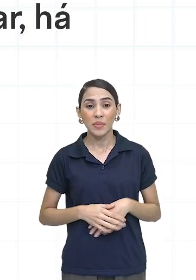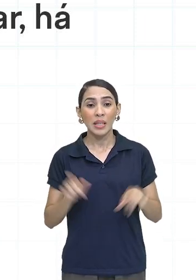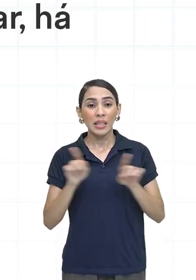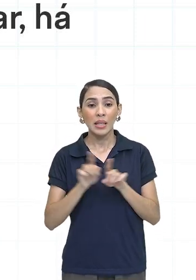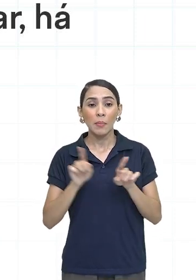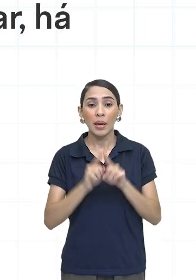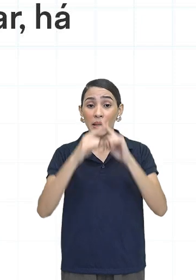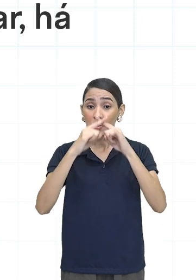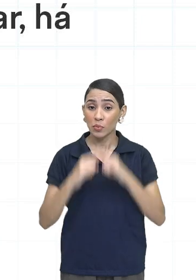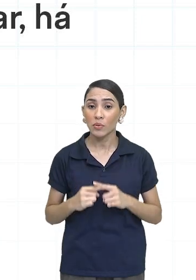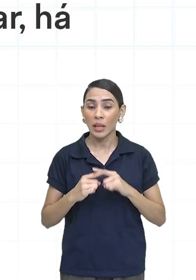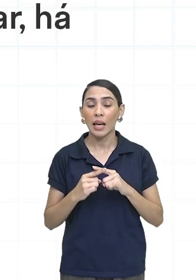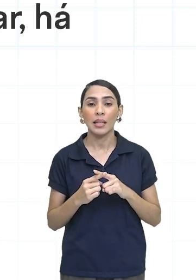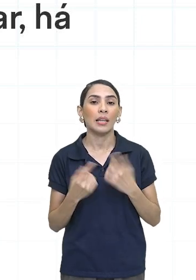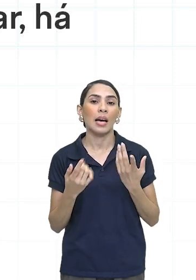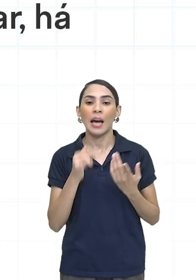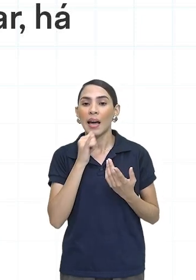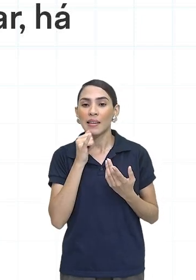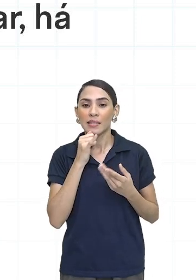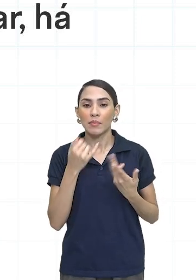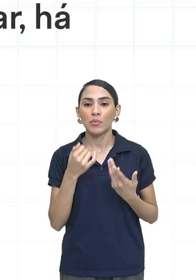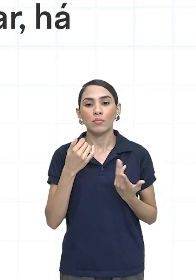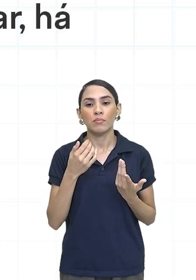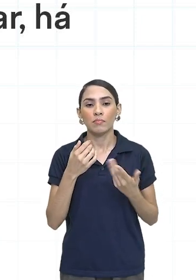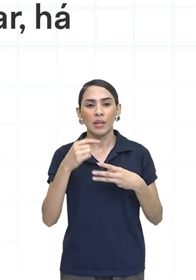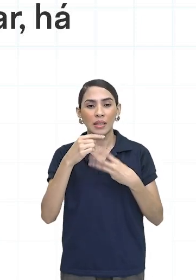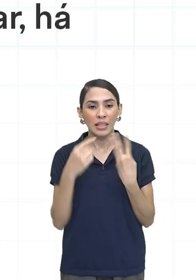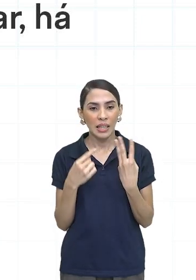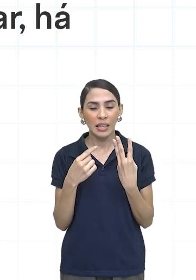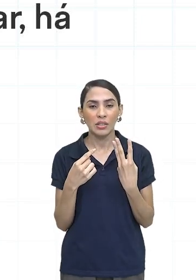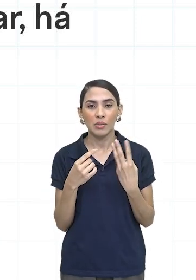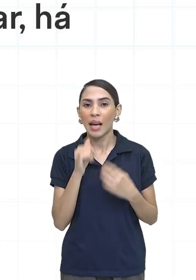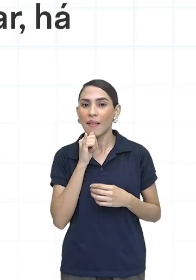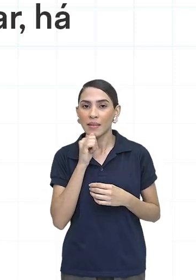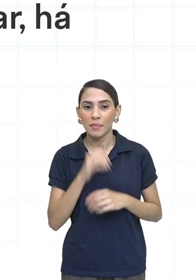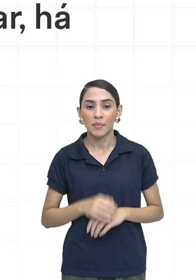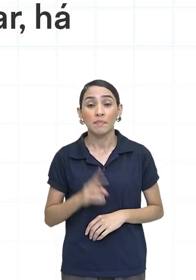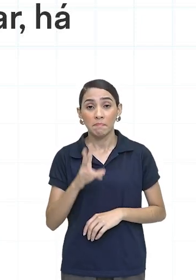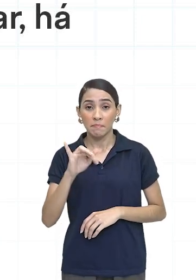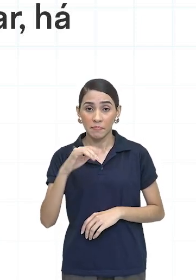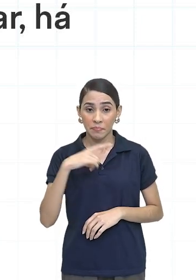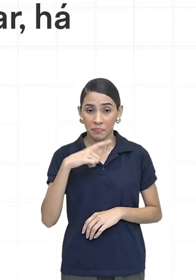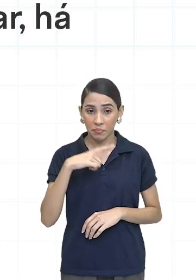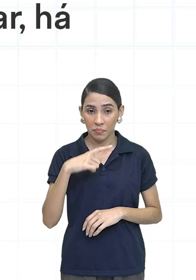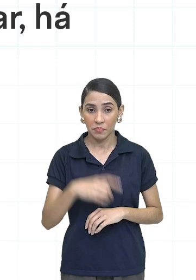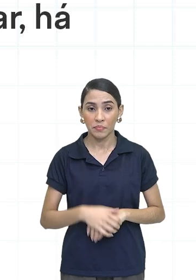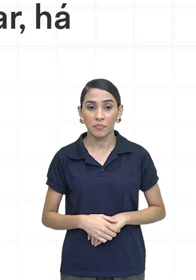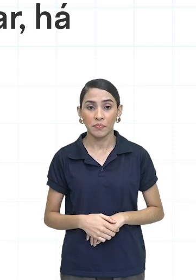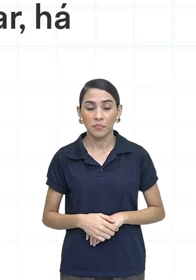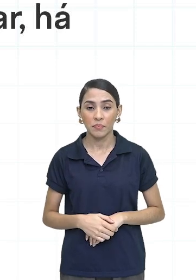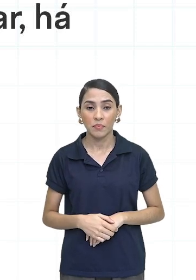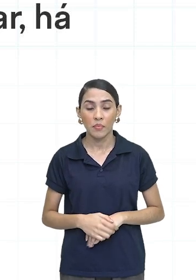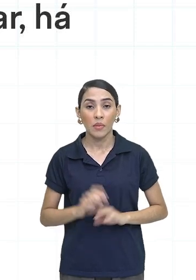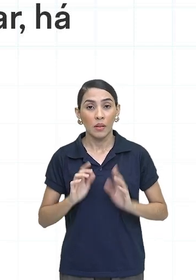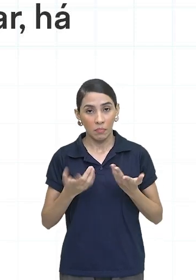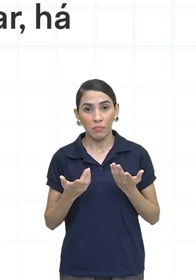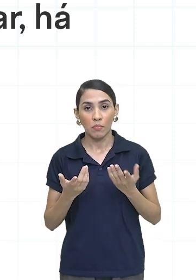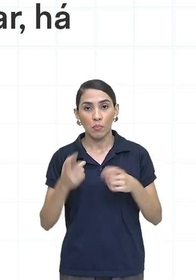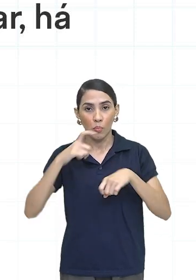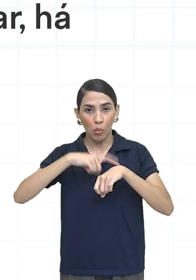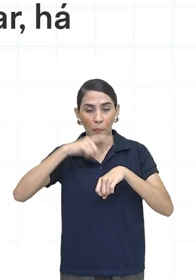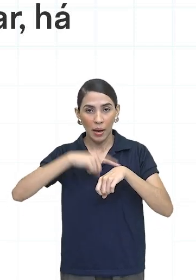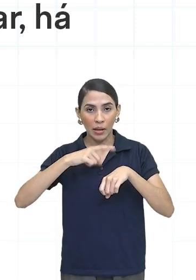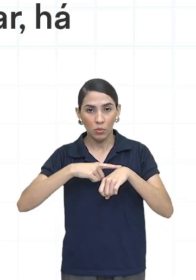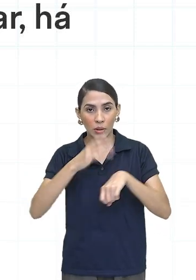são disputadas na melhor de 3, tá? Então, nós vamos ter aí as lutas e